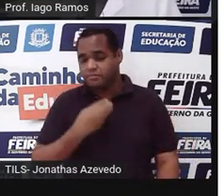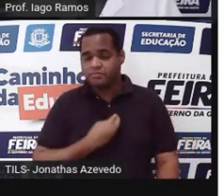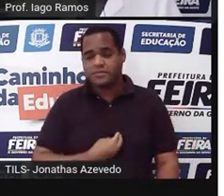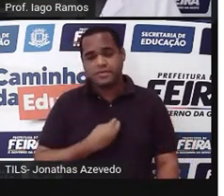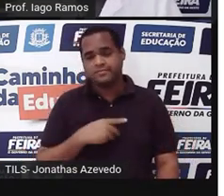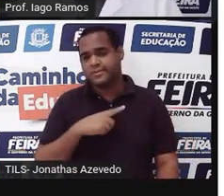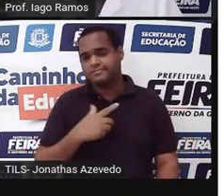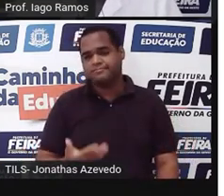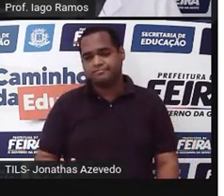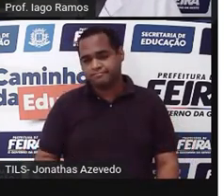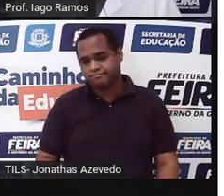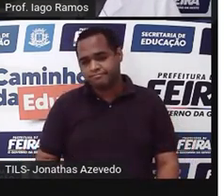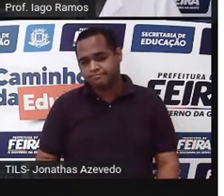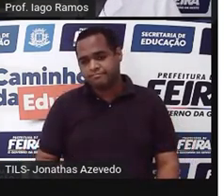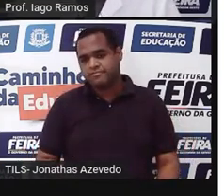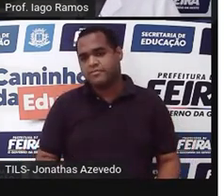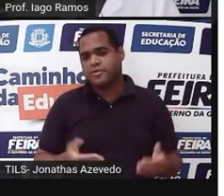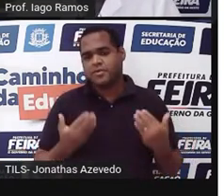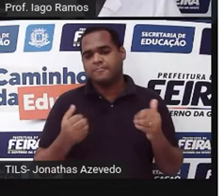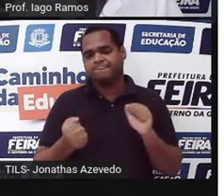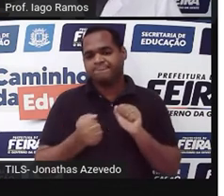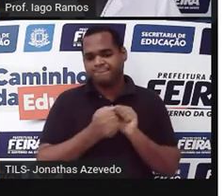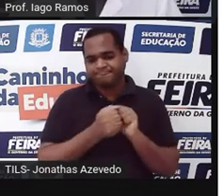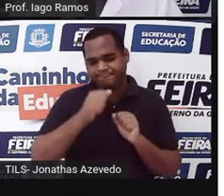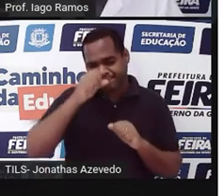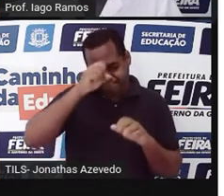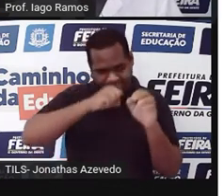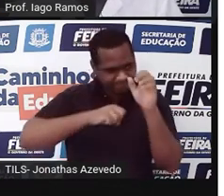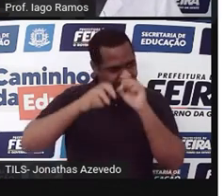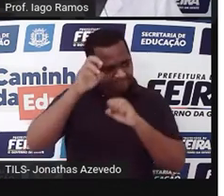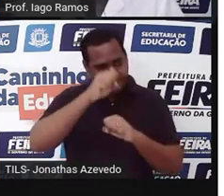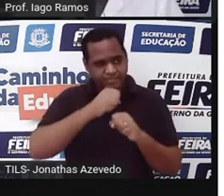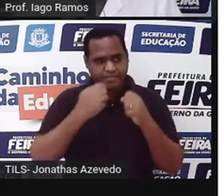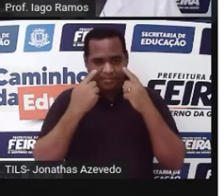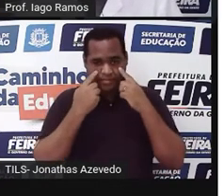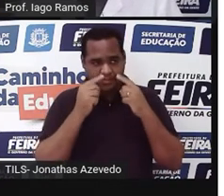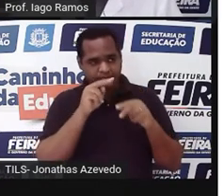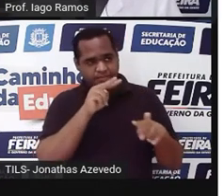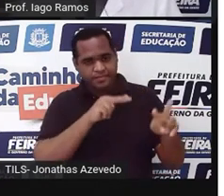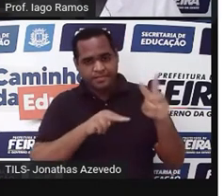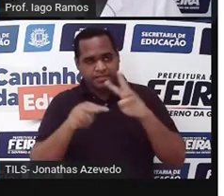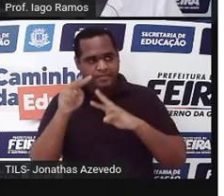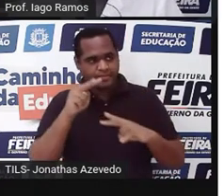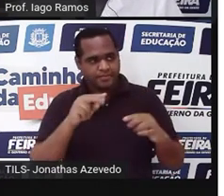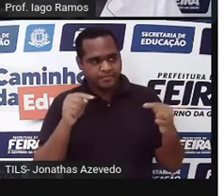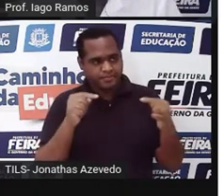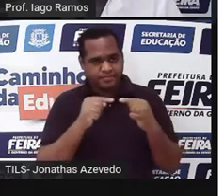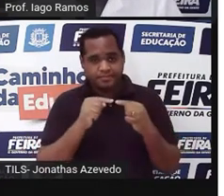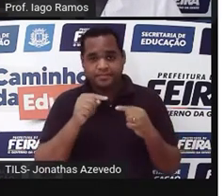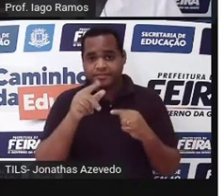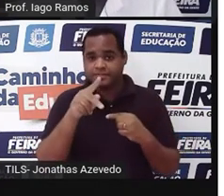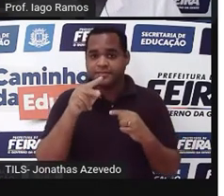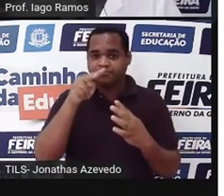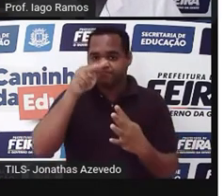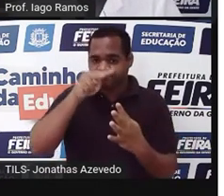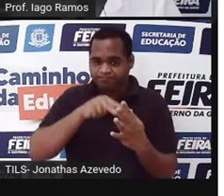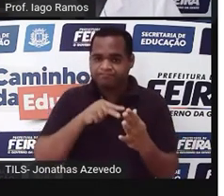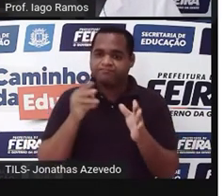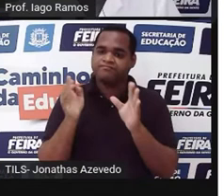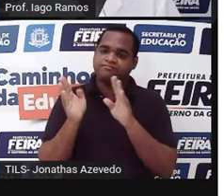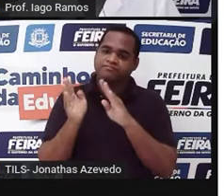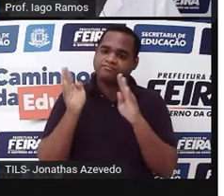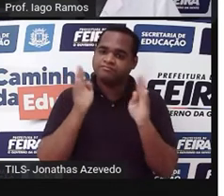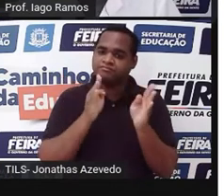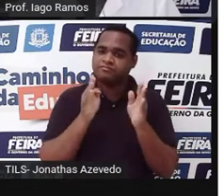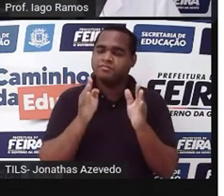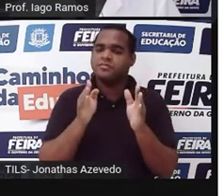real Tá bom então vamos juntos olha só a situação é essa a gente vai ler tá bom e